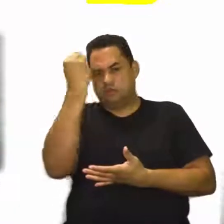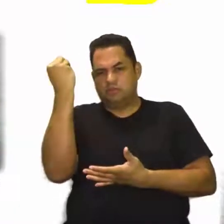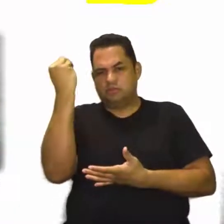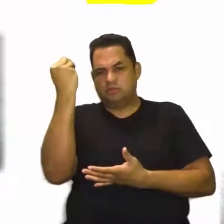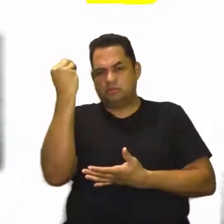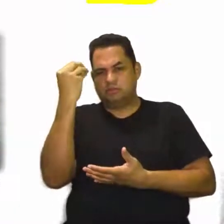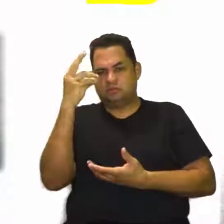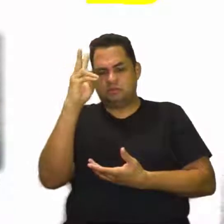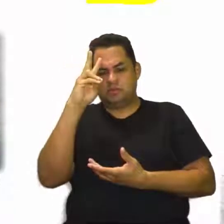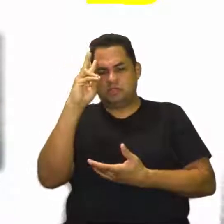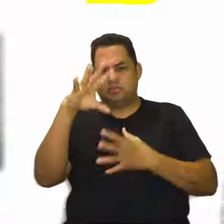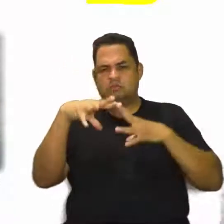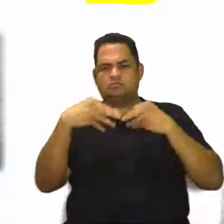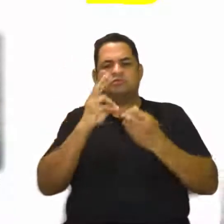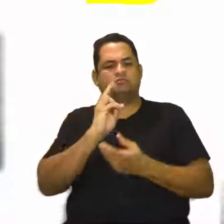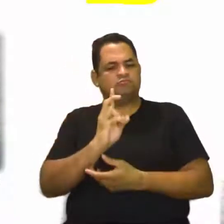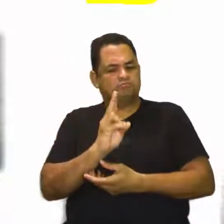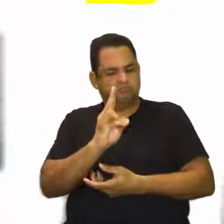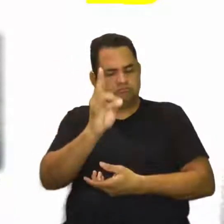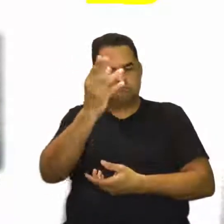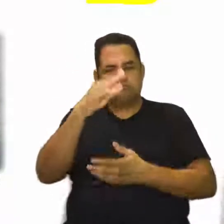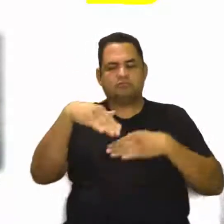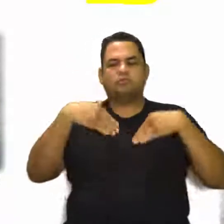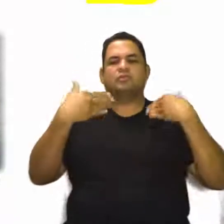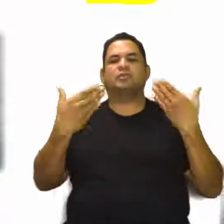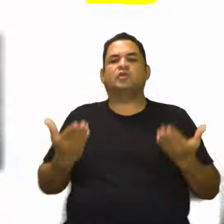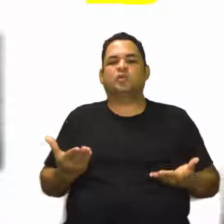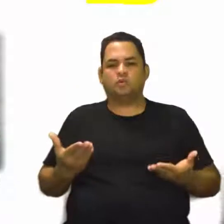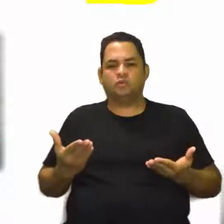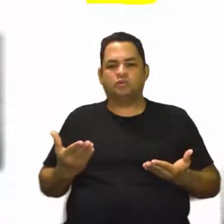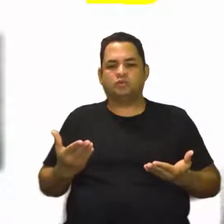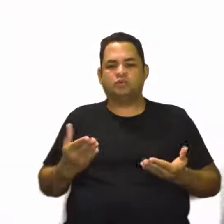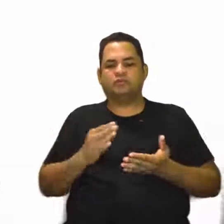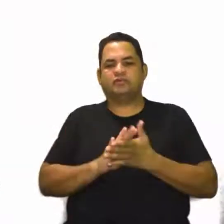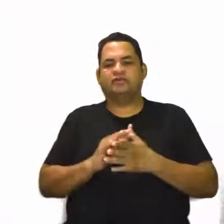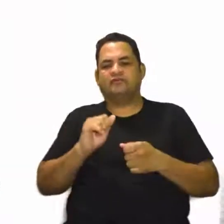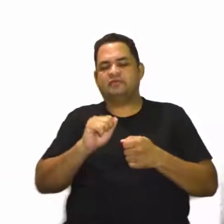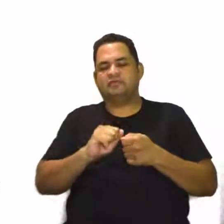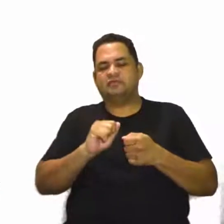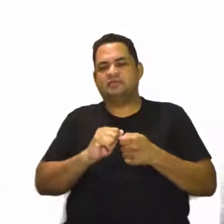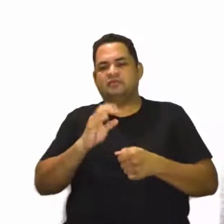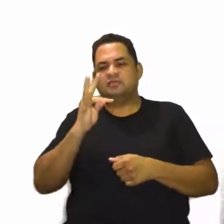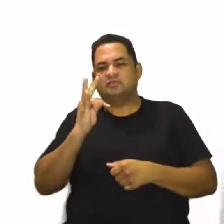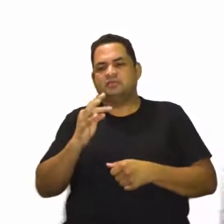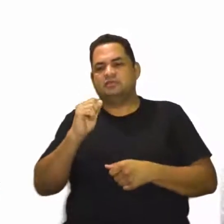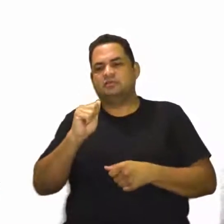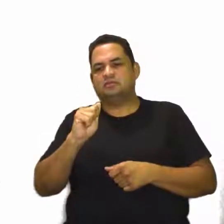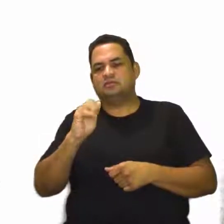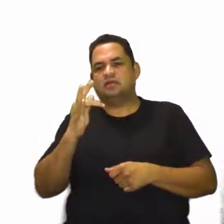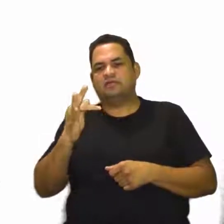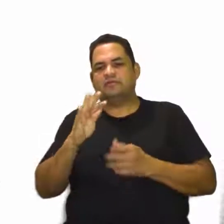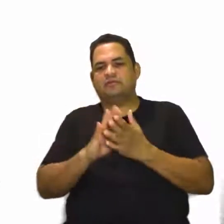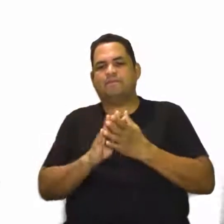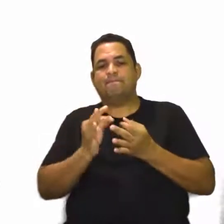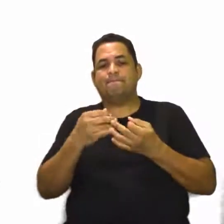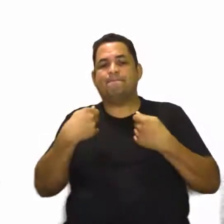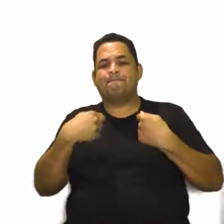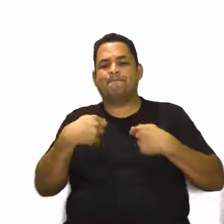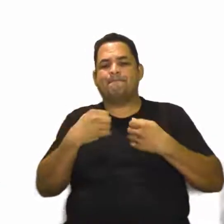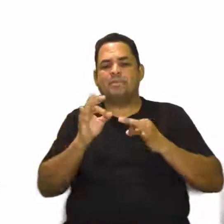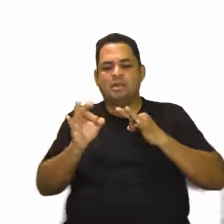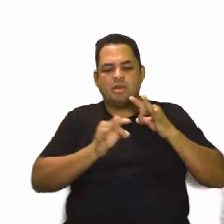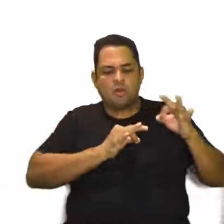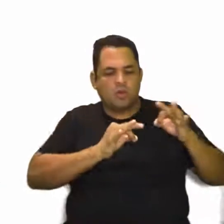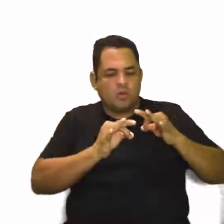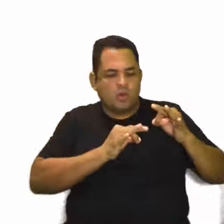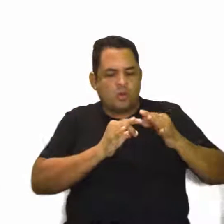aí lembrar toda a vida. Quando você vai trabalhar com TAF, você precisa preparar com um profissional